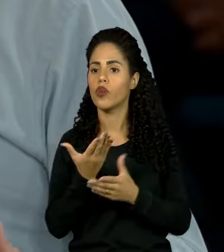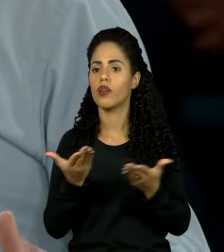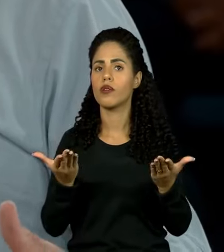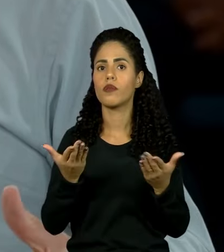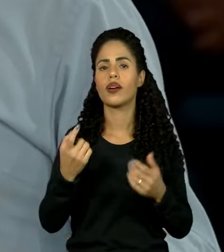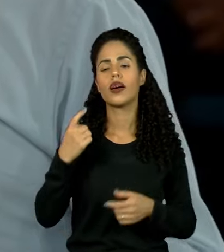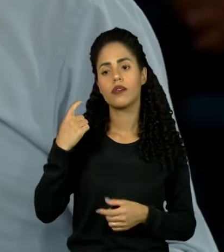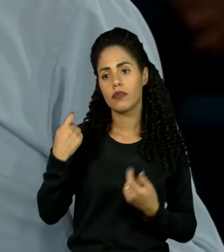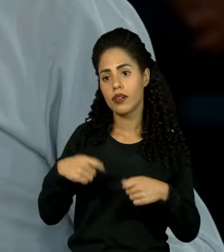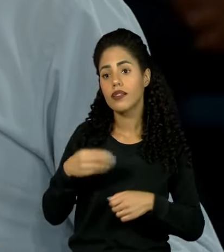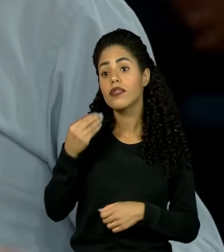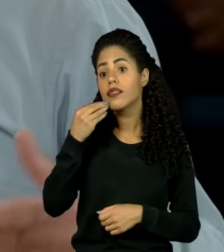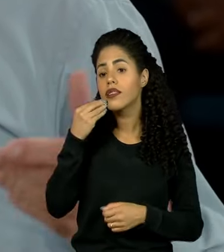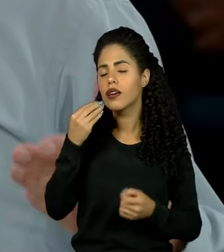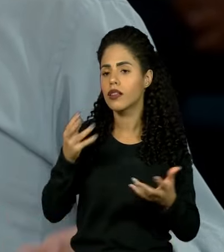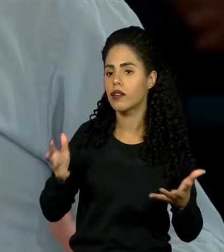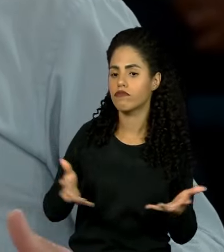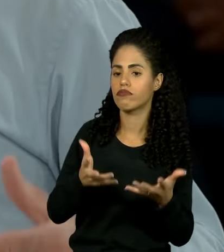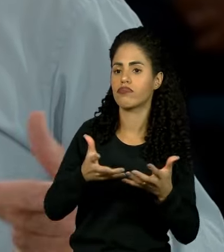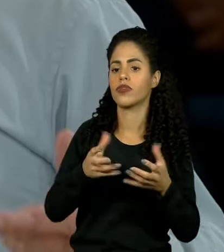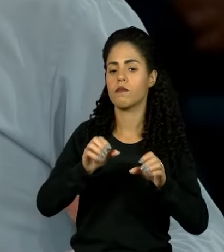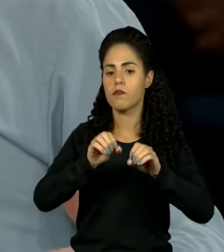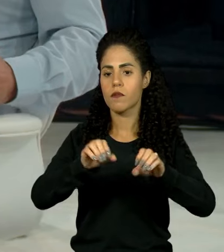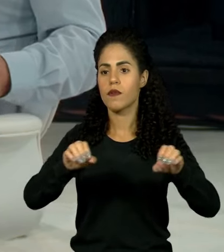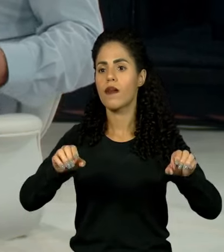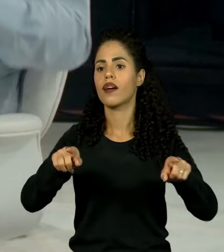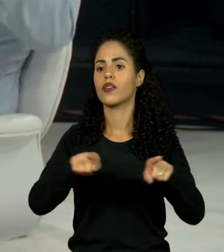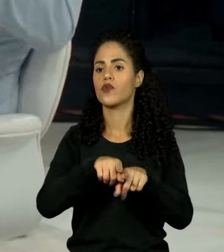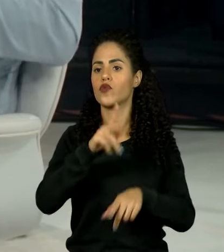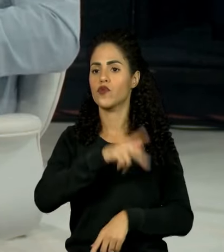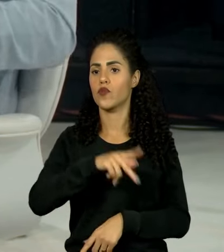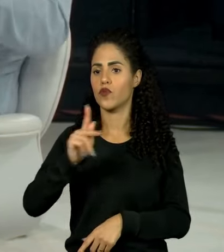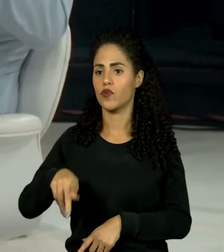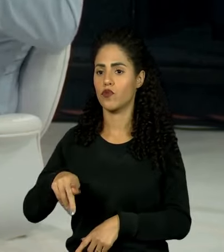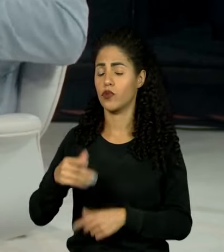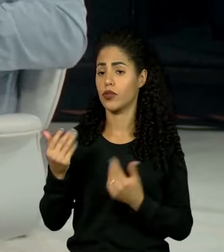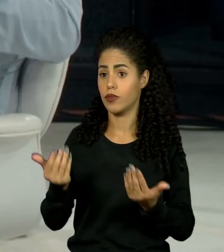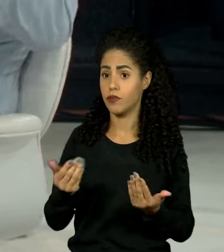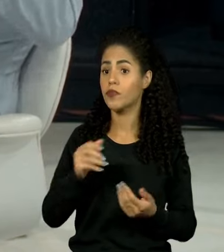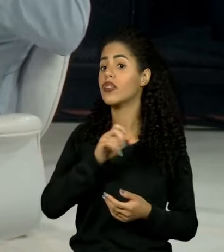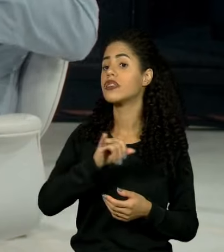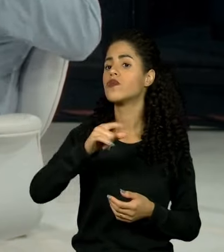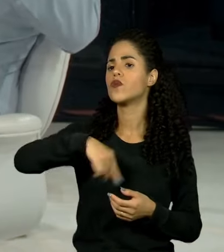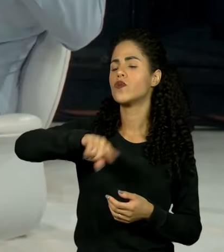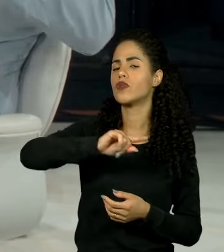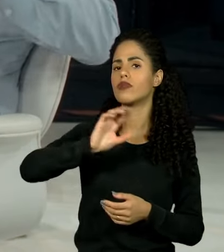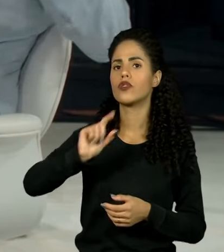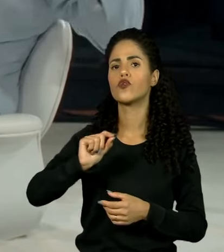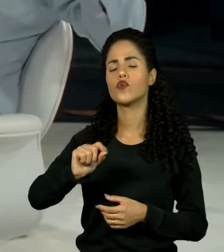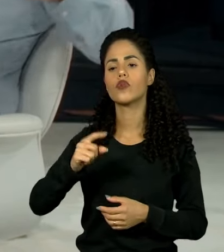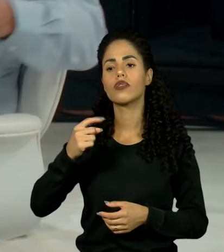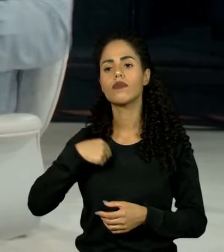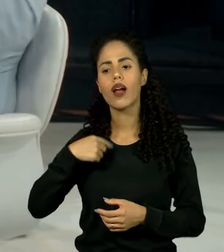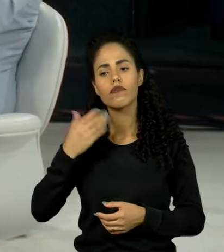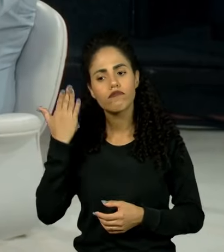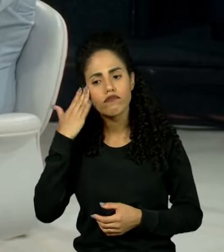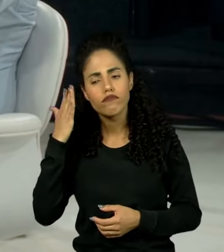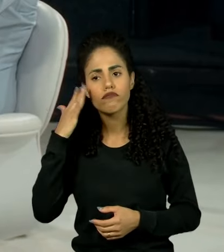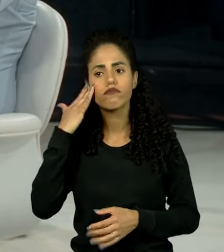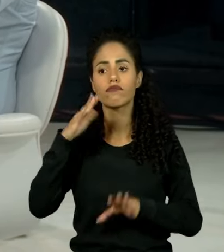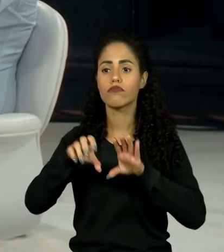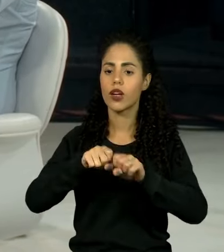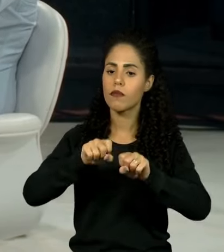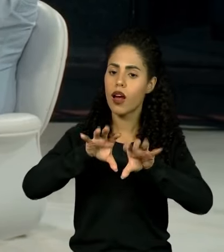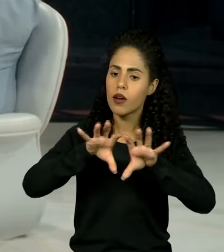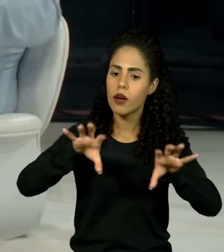racional que é a capacitação de educ se você não tem a capacitação para tratar desse